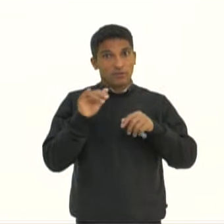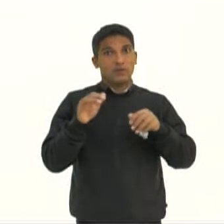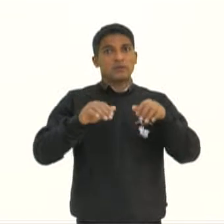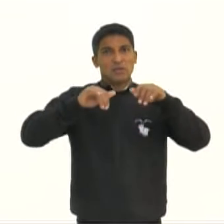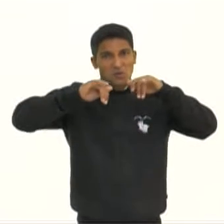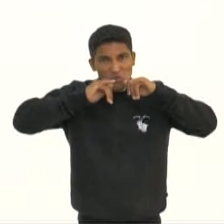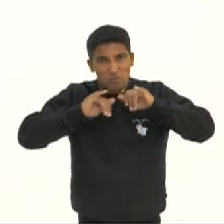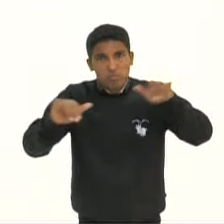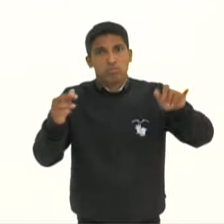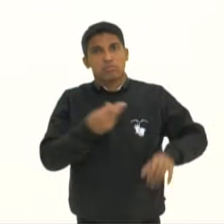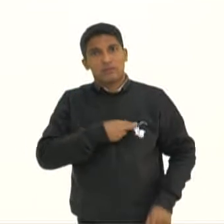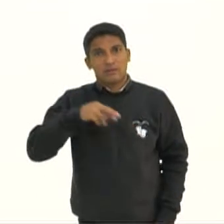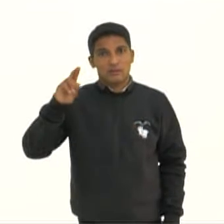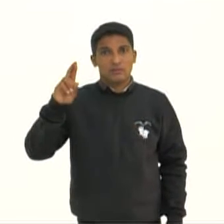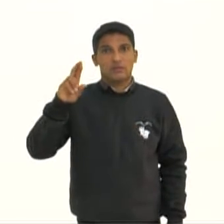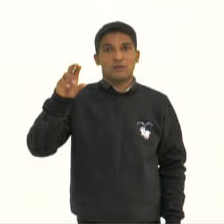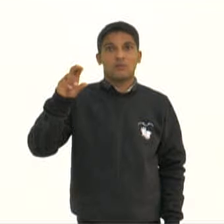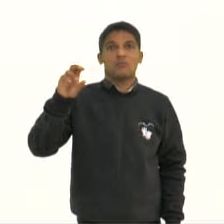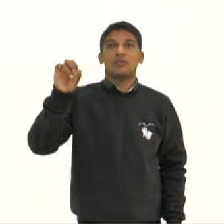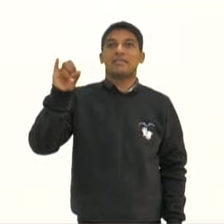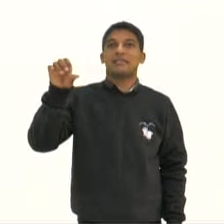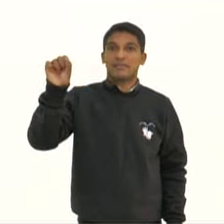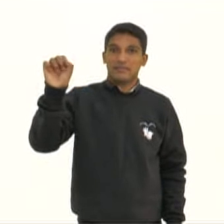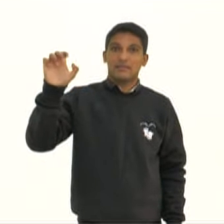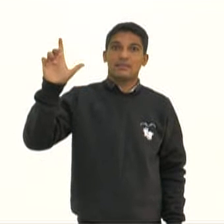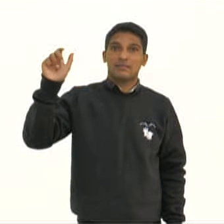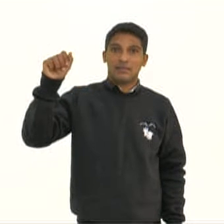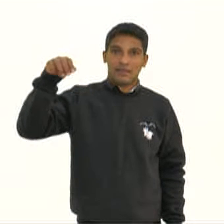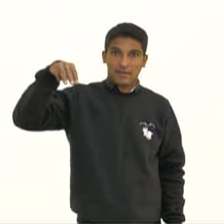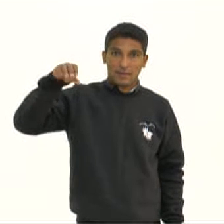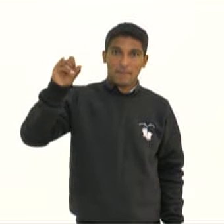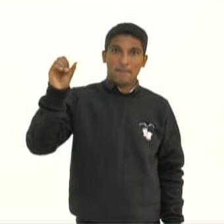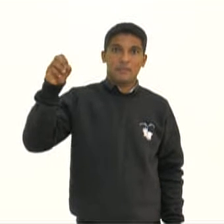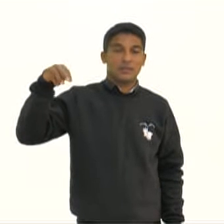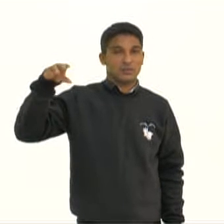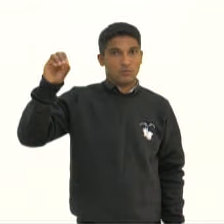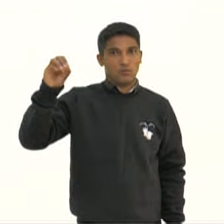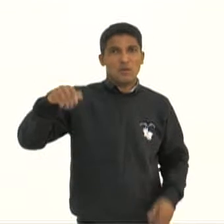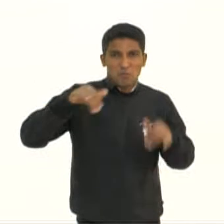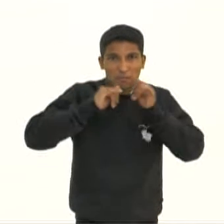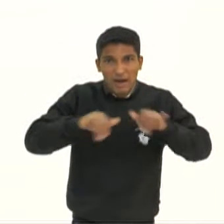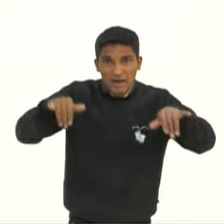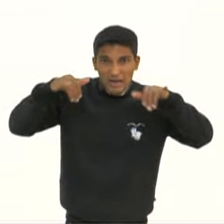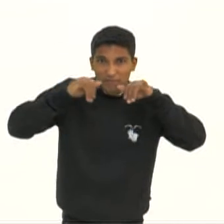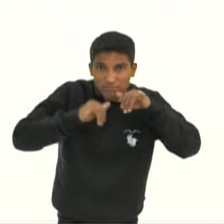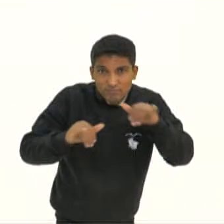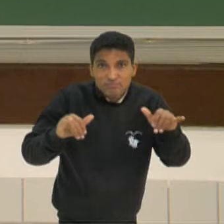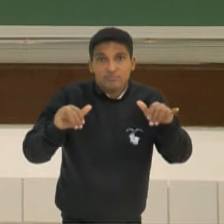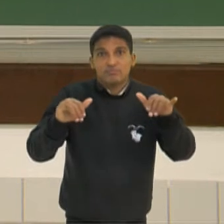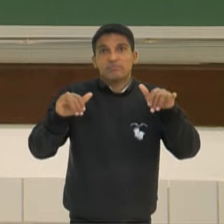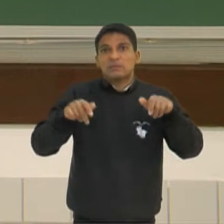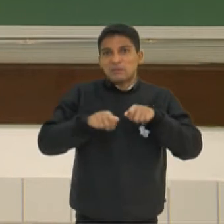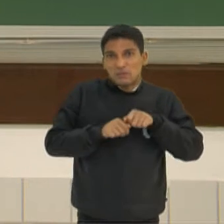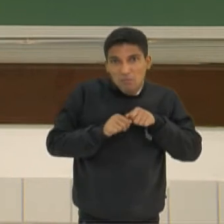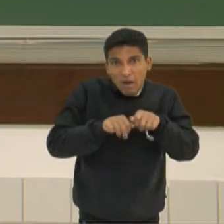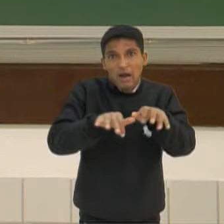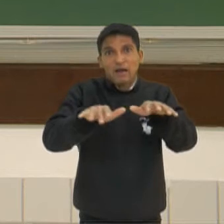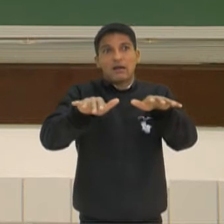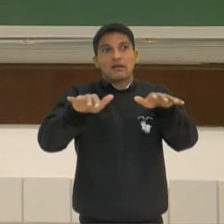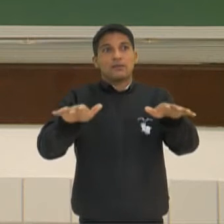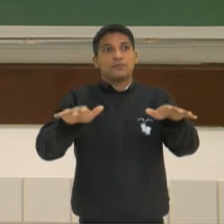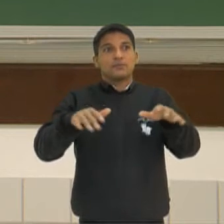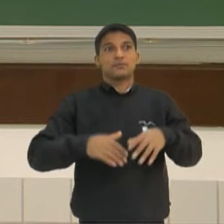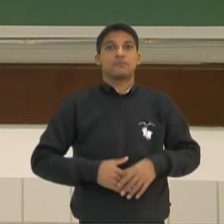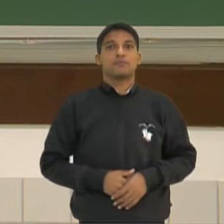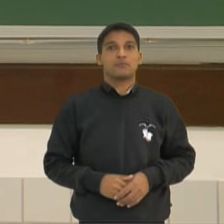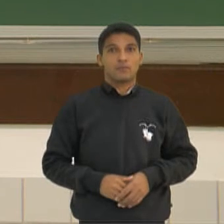ser conquistadas. E o império, ele então, nesse momento, ele vai deixar de ser um império